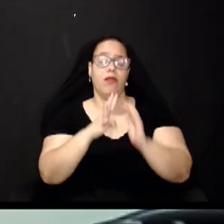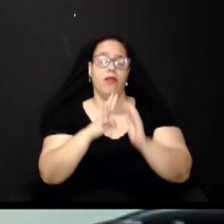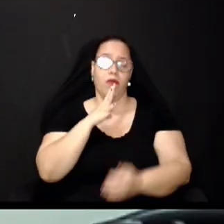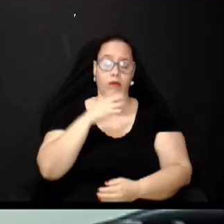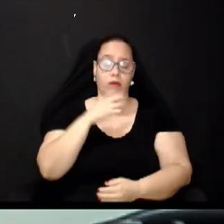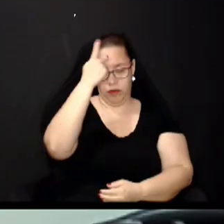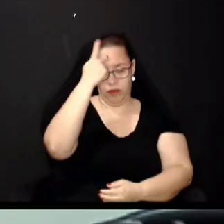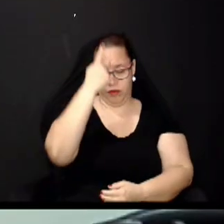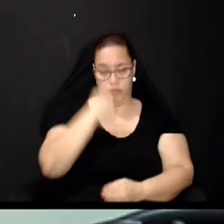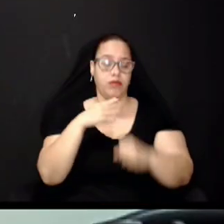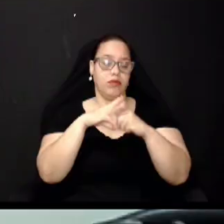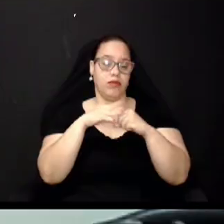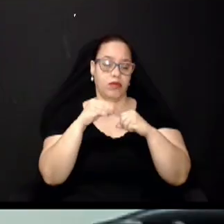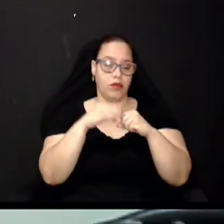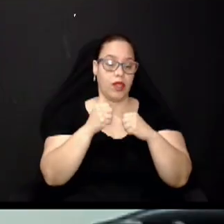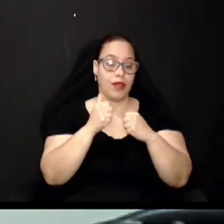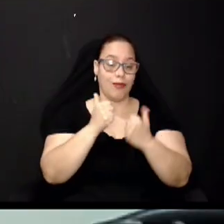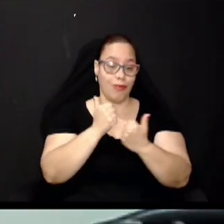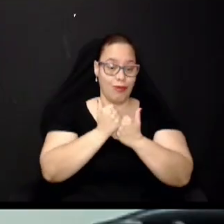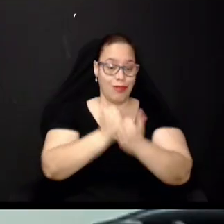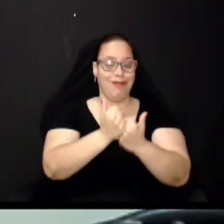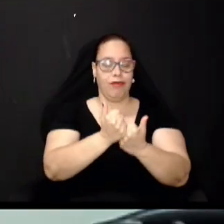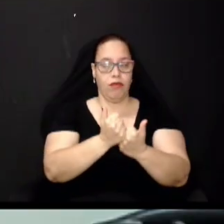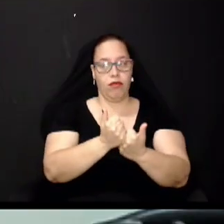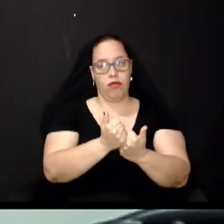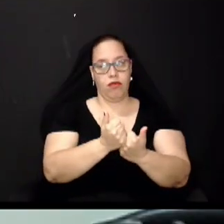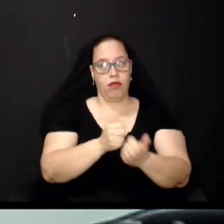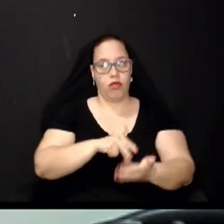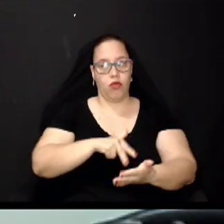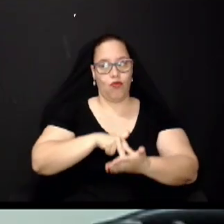você sustentar mudanças